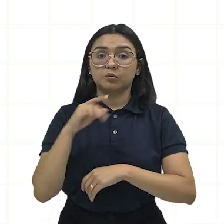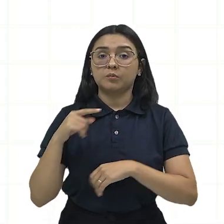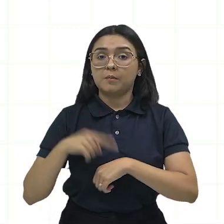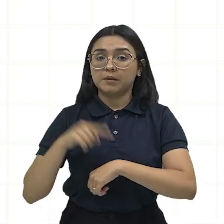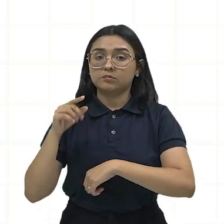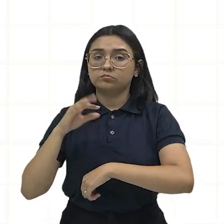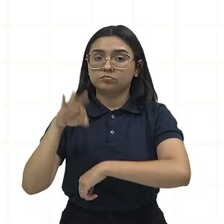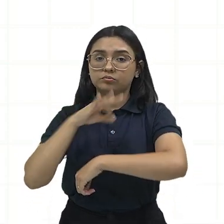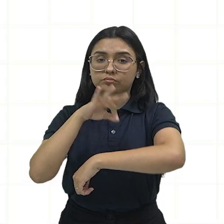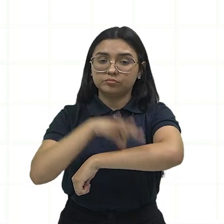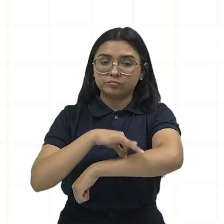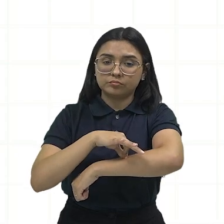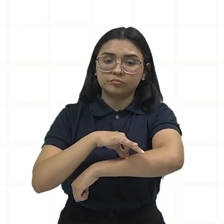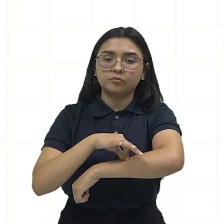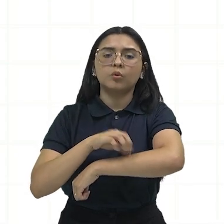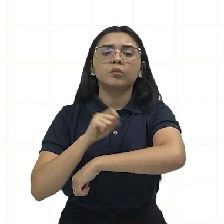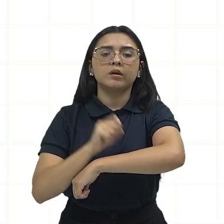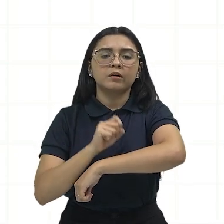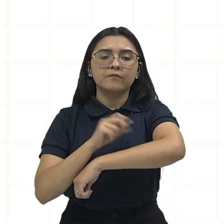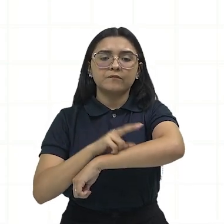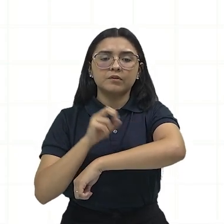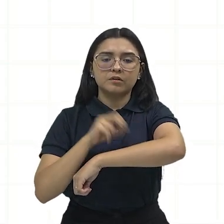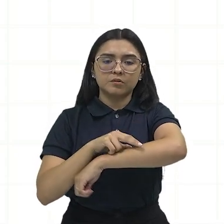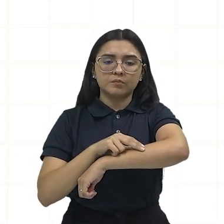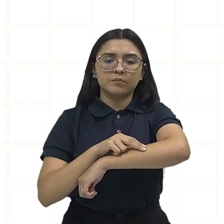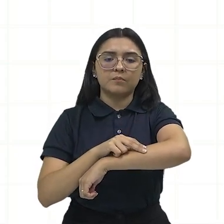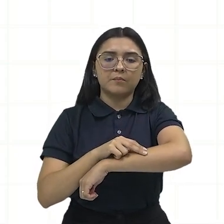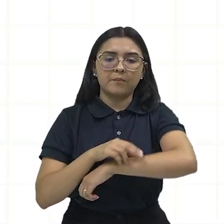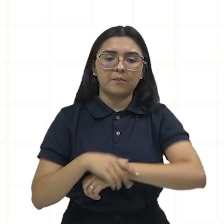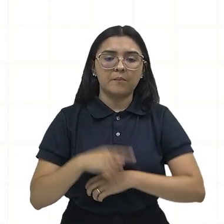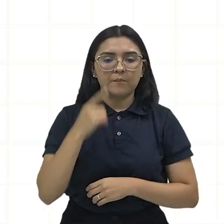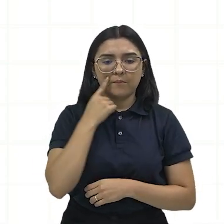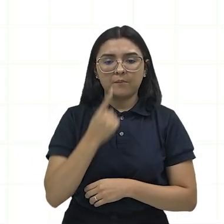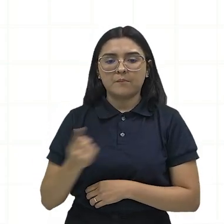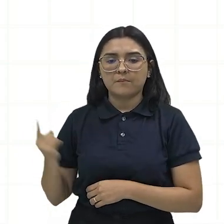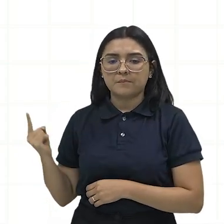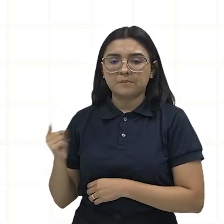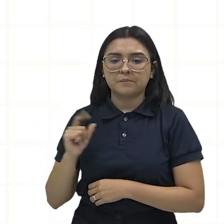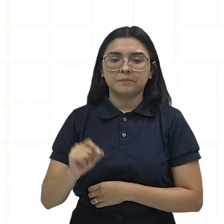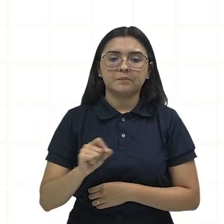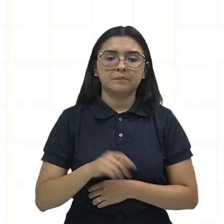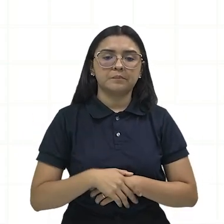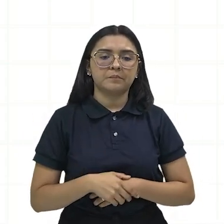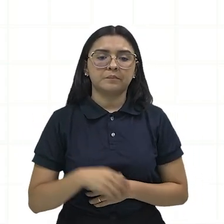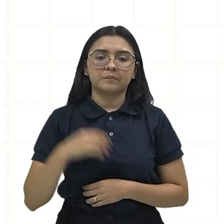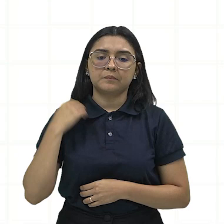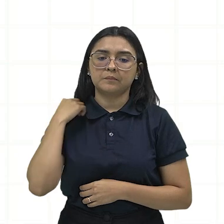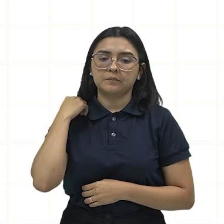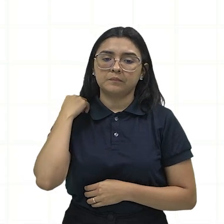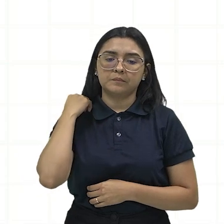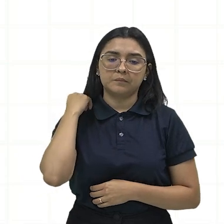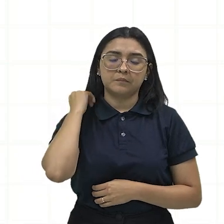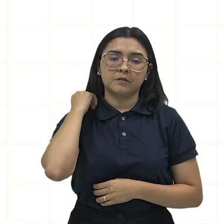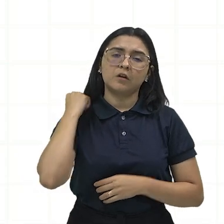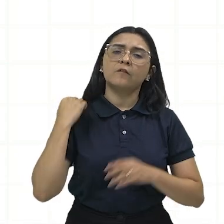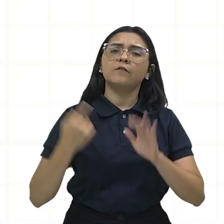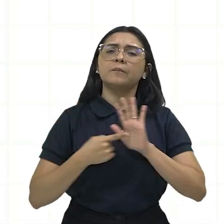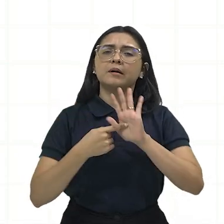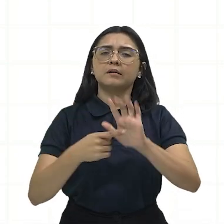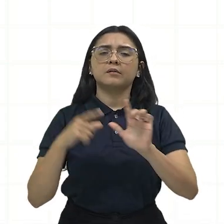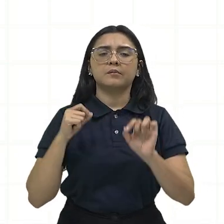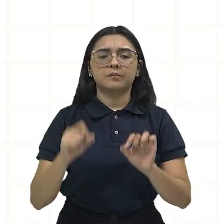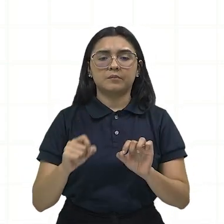ele está injetando o parasita nessa forma que a gente chama. Eu vou botar aqui de amarelo para a gente